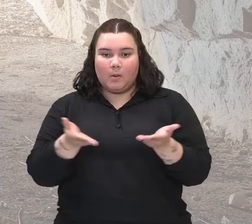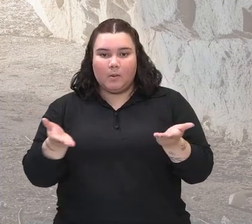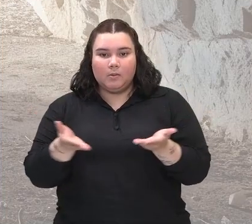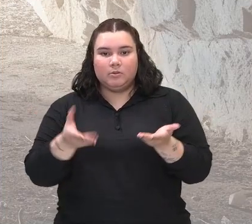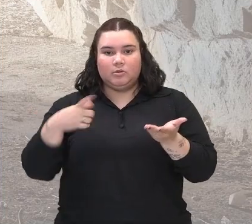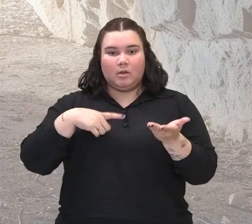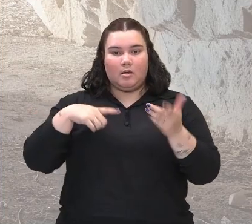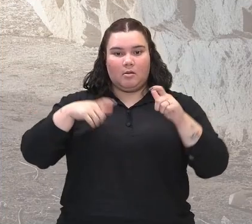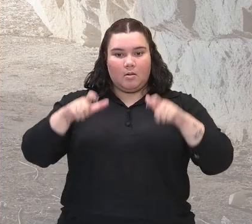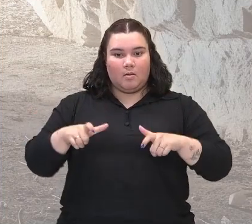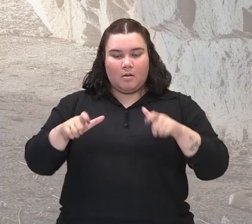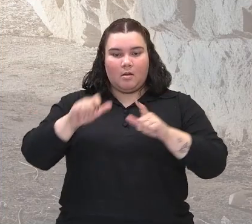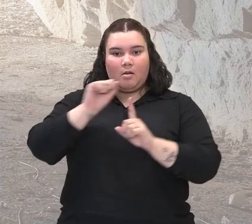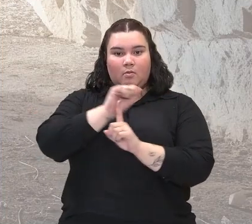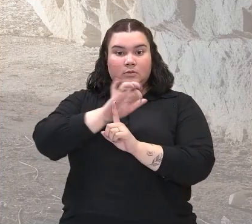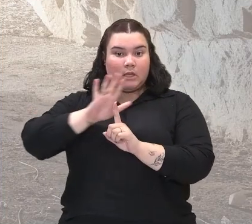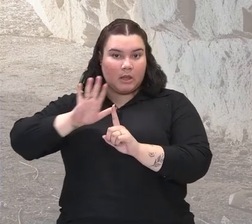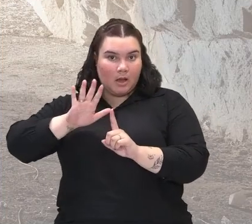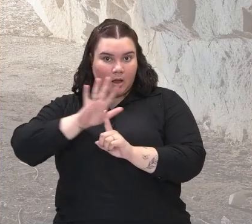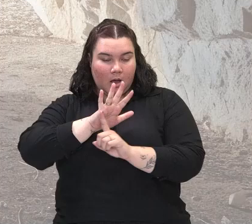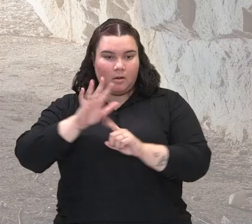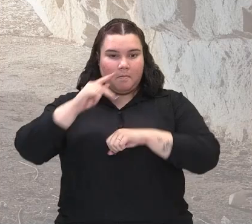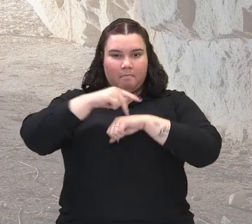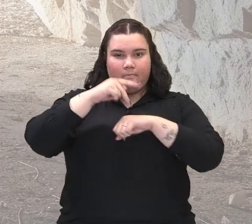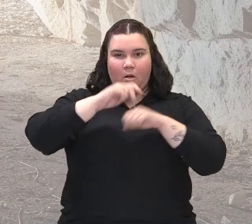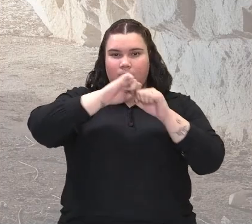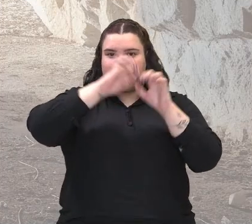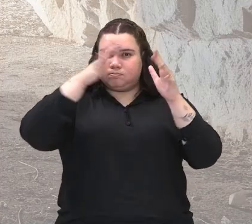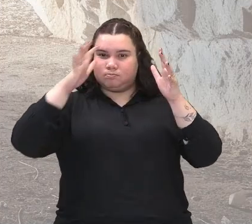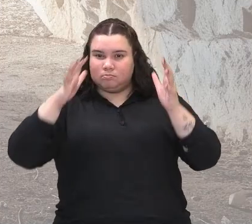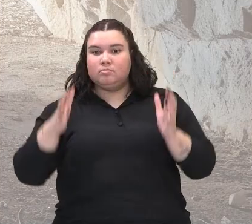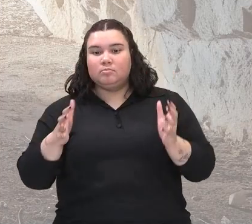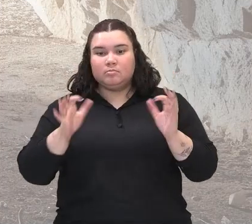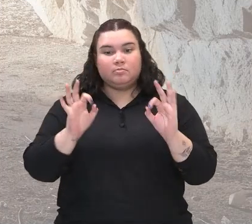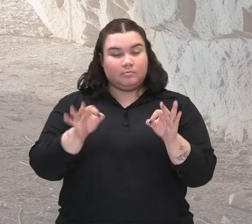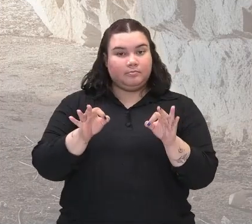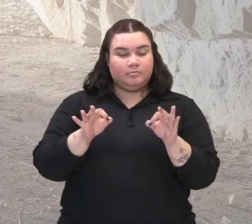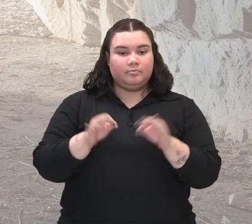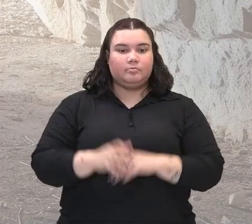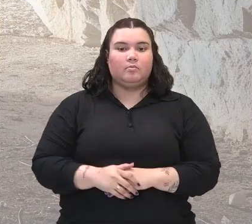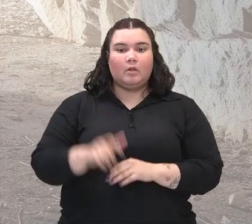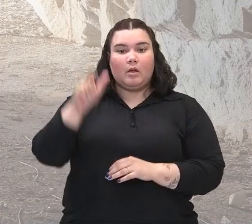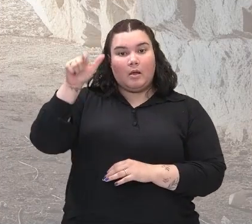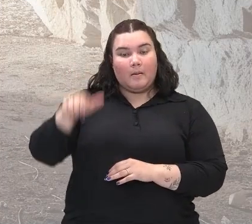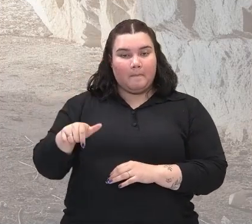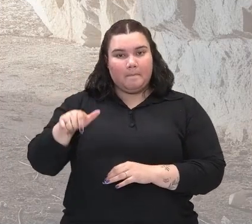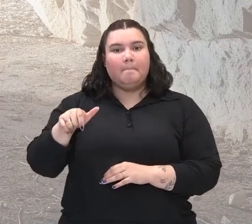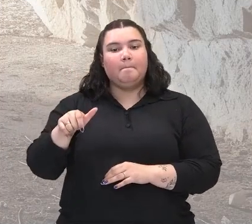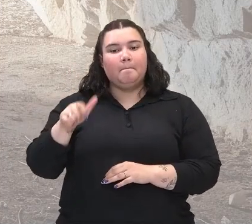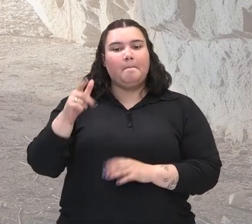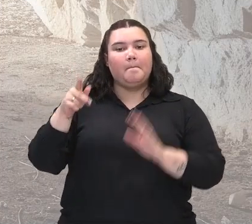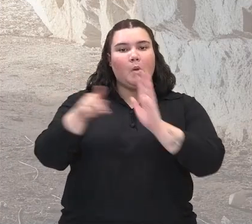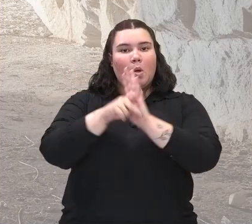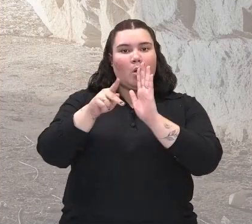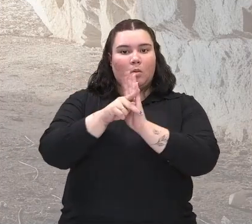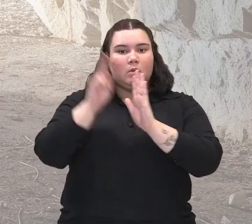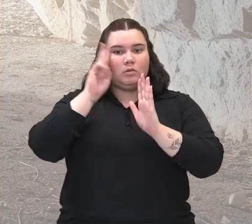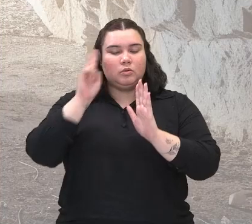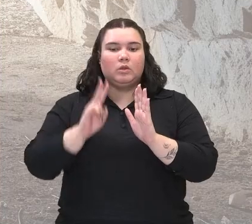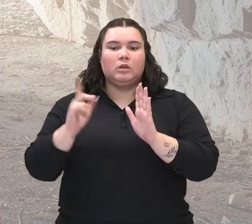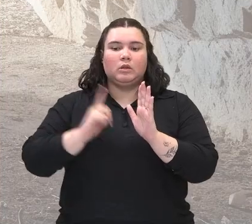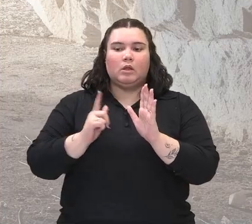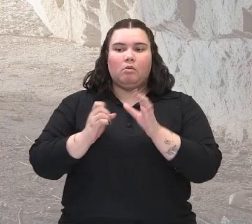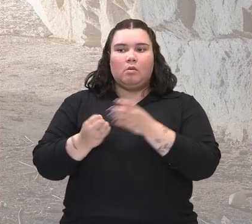numa caverna o homem pré-histórico ele produzia o que hoje nós temos como uma